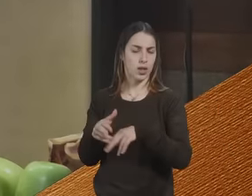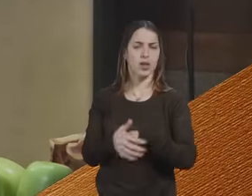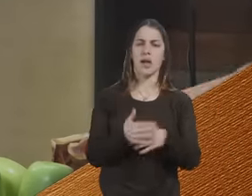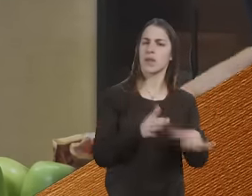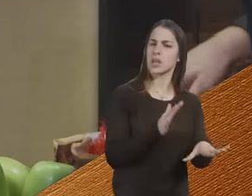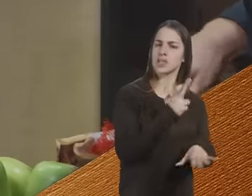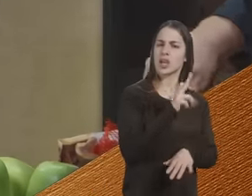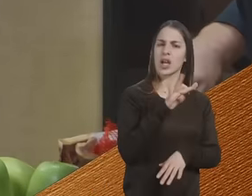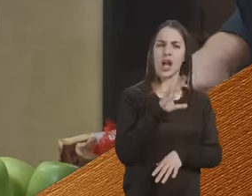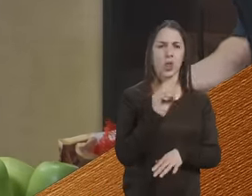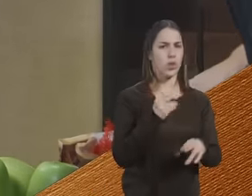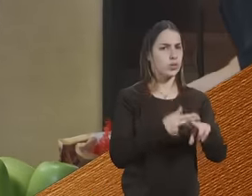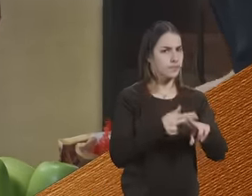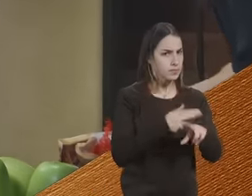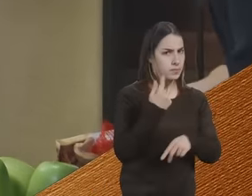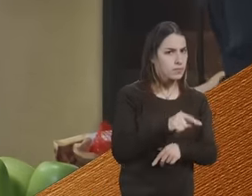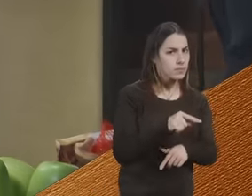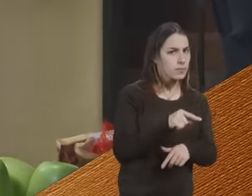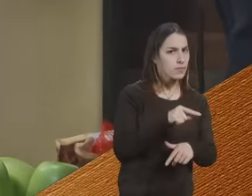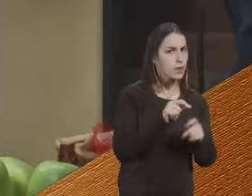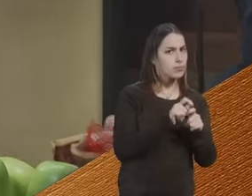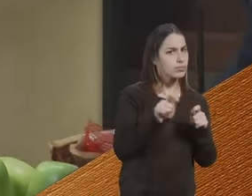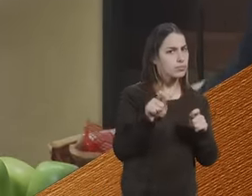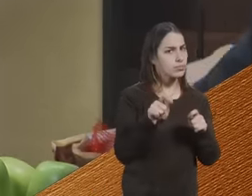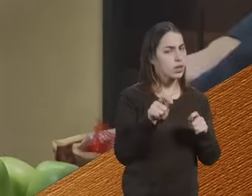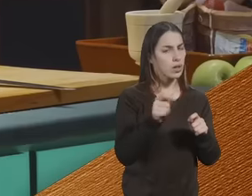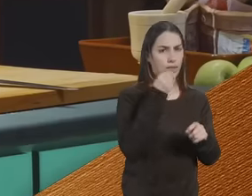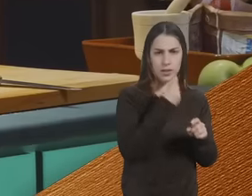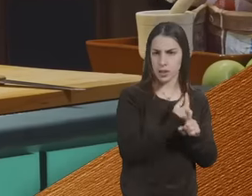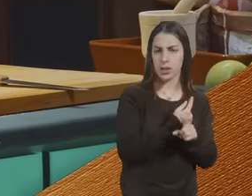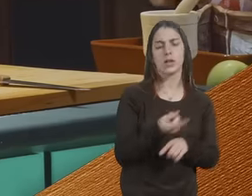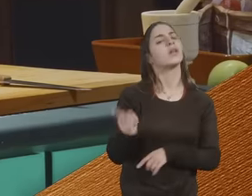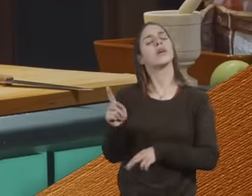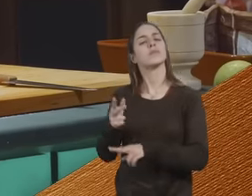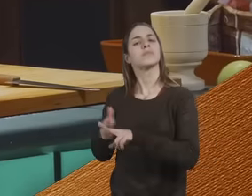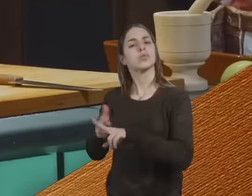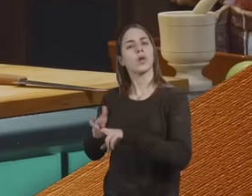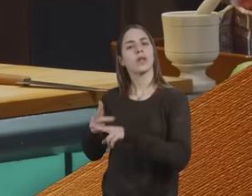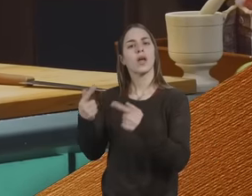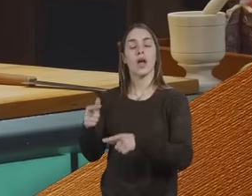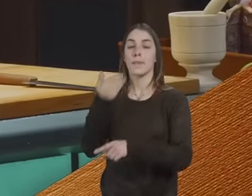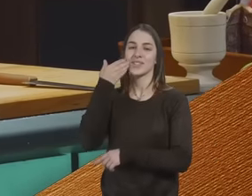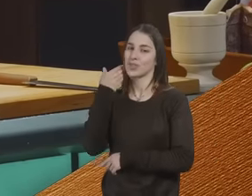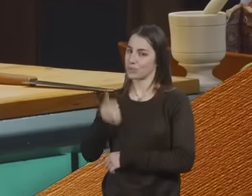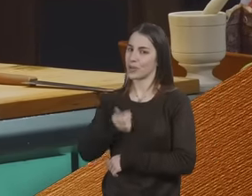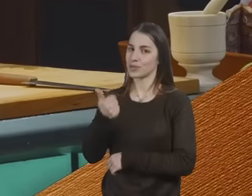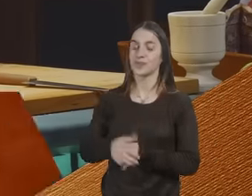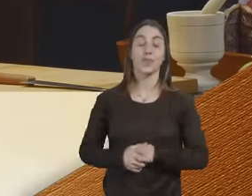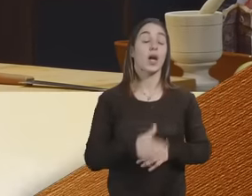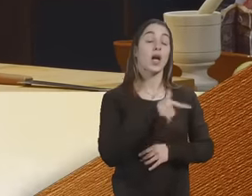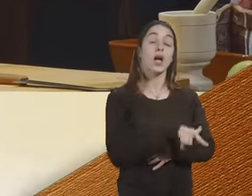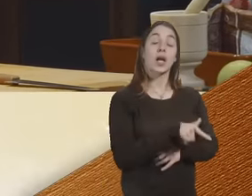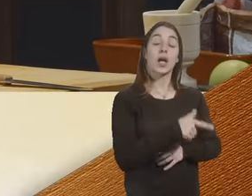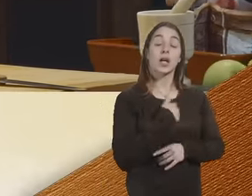Mas, Ricardo, o espumante não era durante, sei lá, a refeição? Não, isto, o espumante, quanto mais cedo, melhor. É assim, eu, de facto,